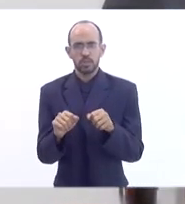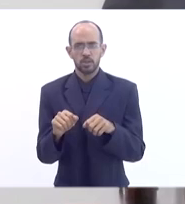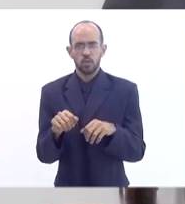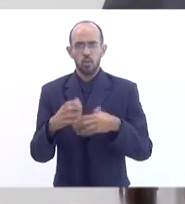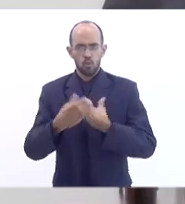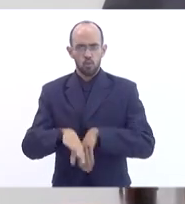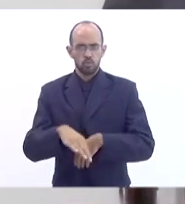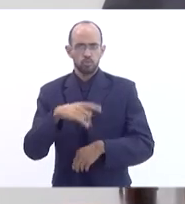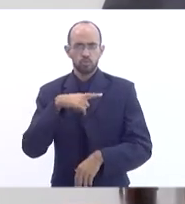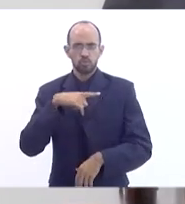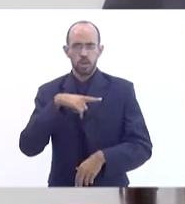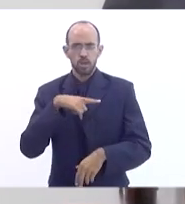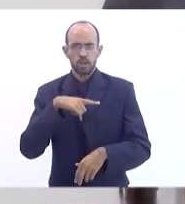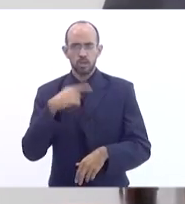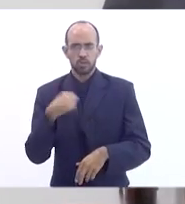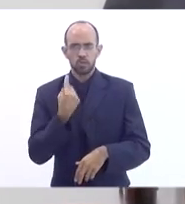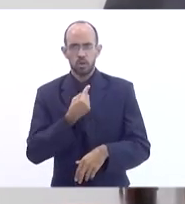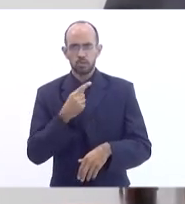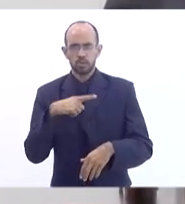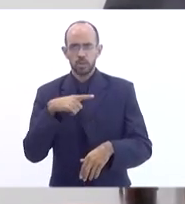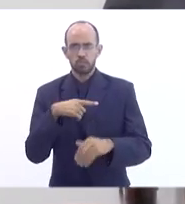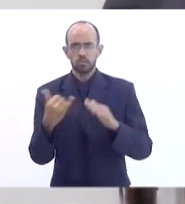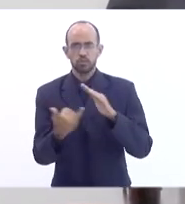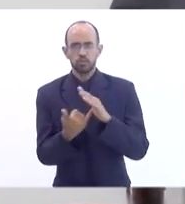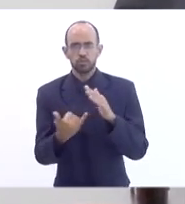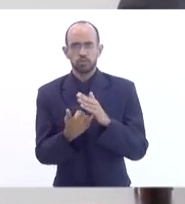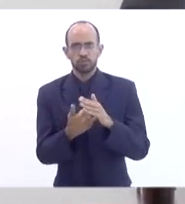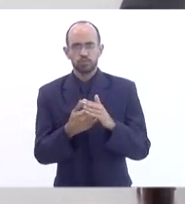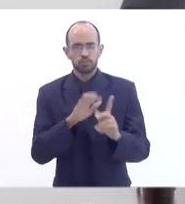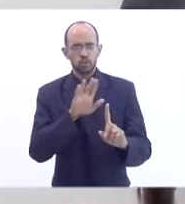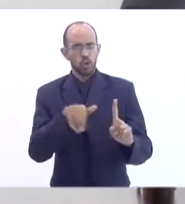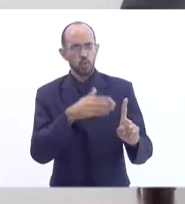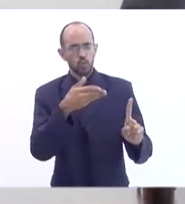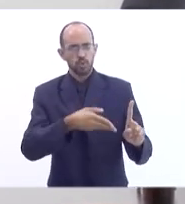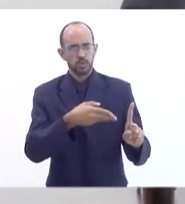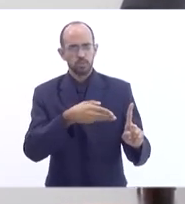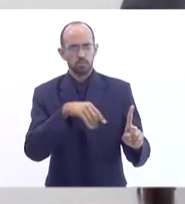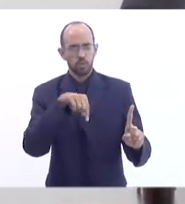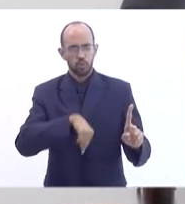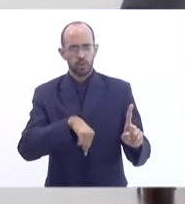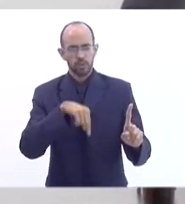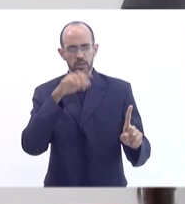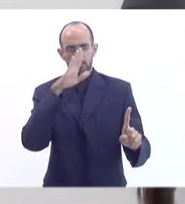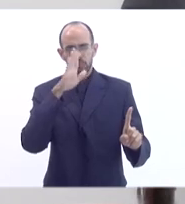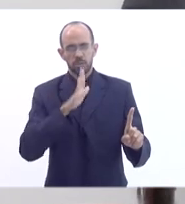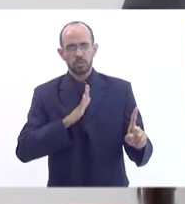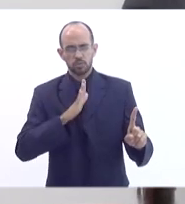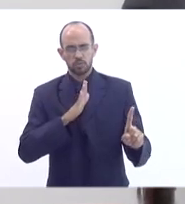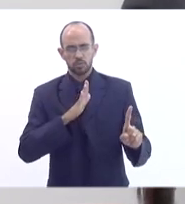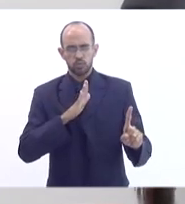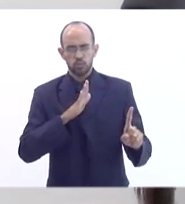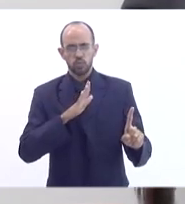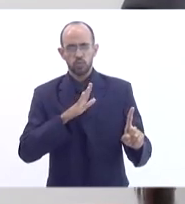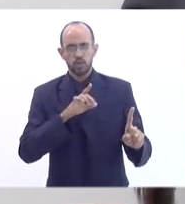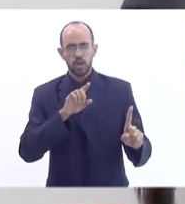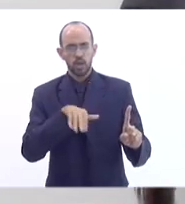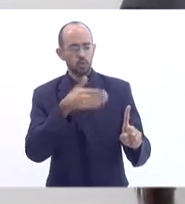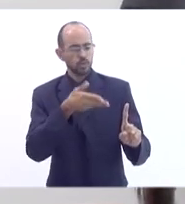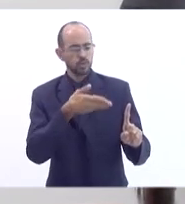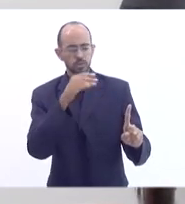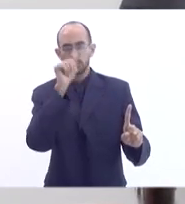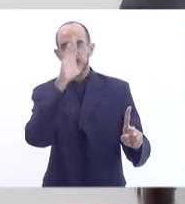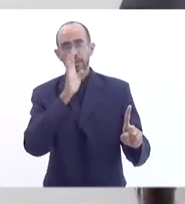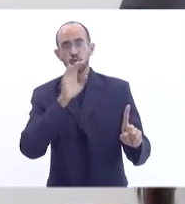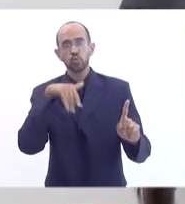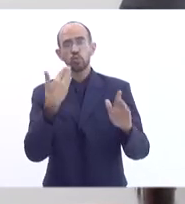a gente tem instituições recorrente reconhecimento Nacional aqui com sede no Rio de Janeiro por quê que se contrata uma empresa não